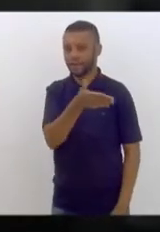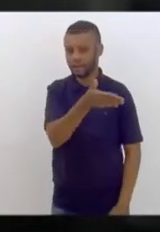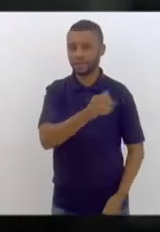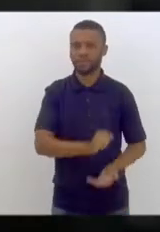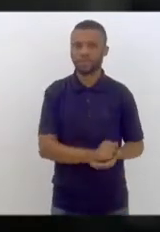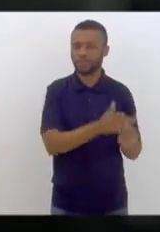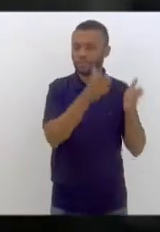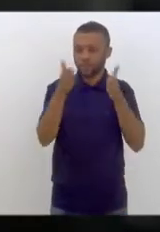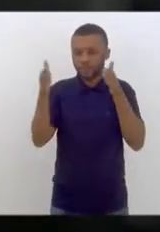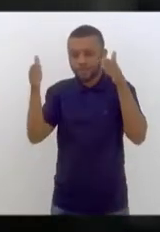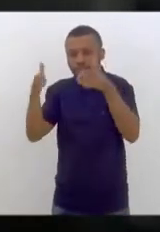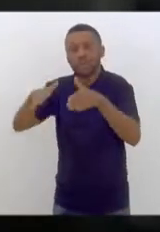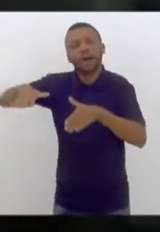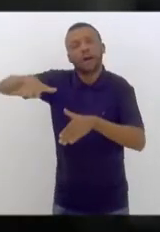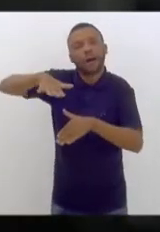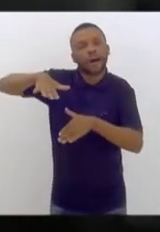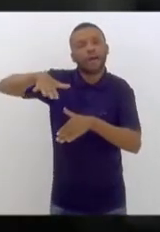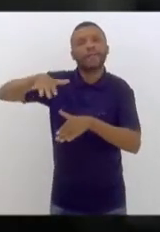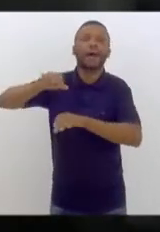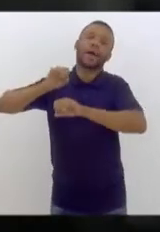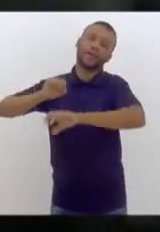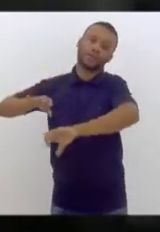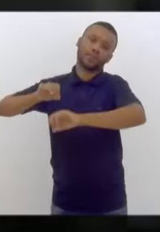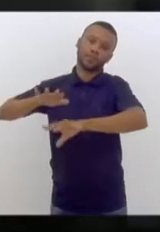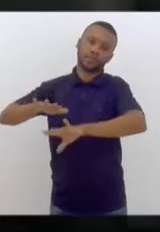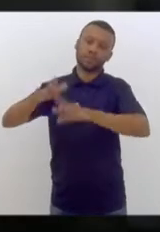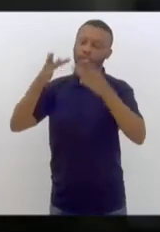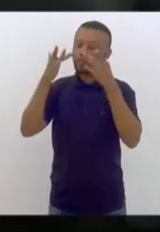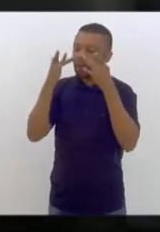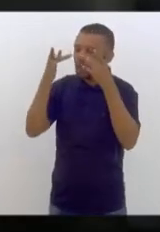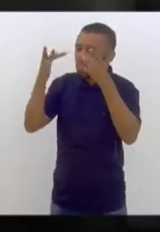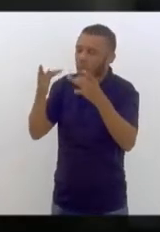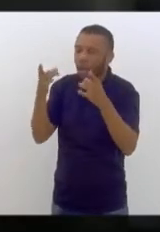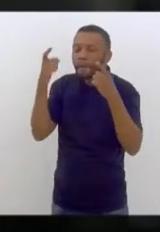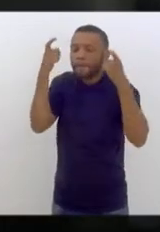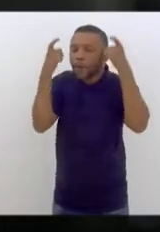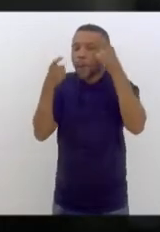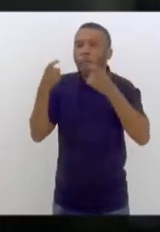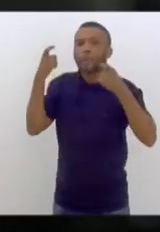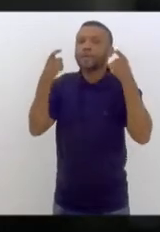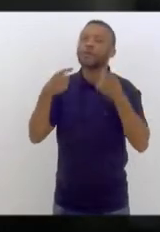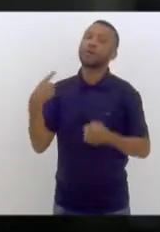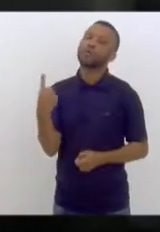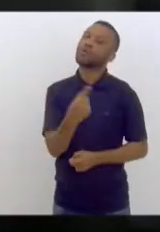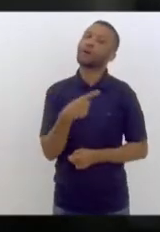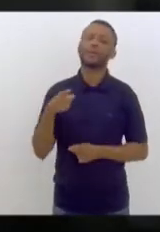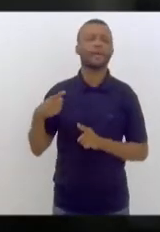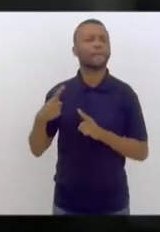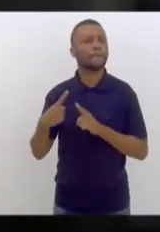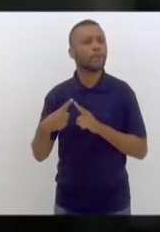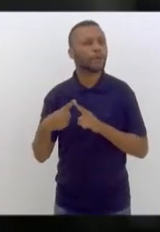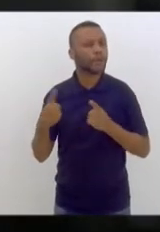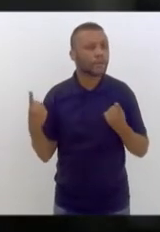da educação, há uma grande preocupação nossa, porque